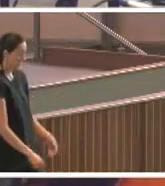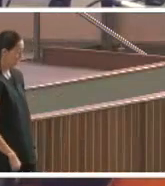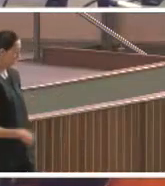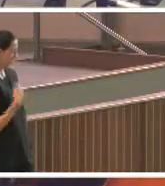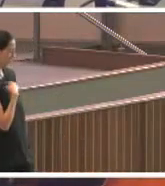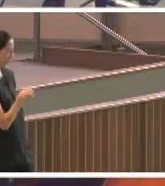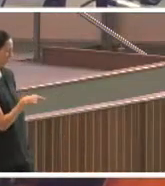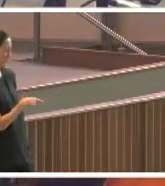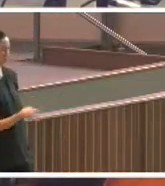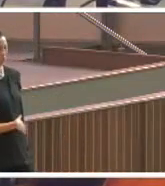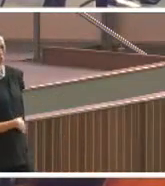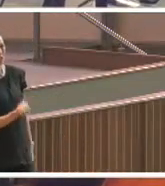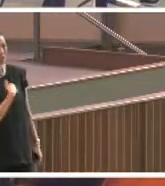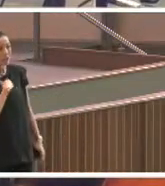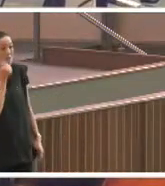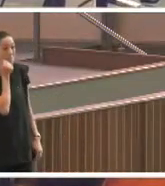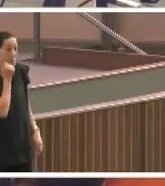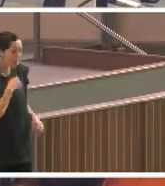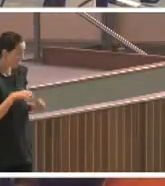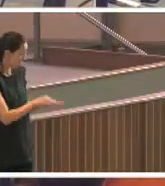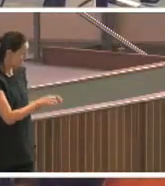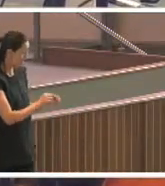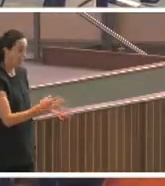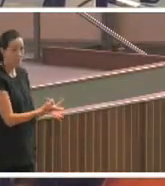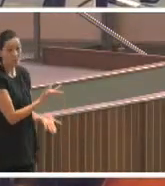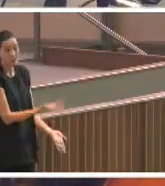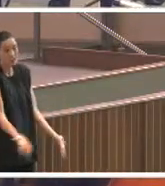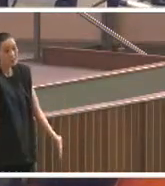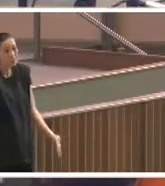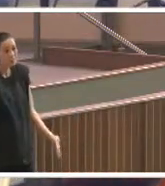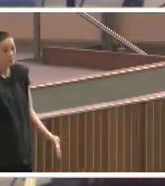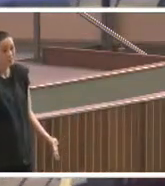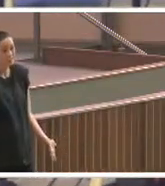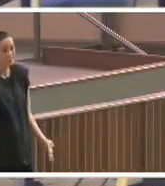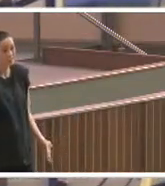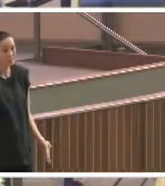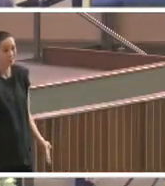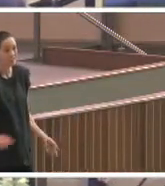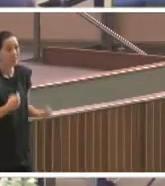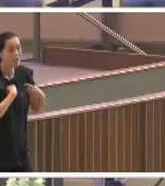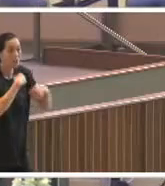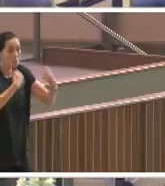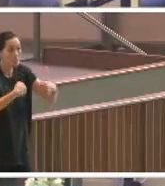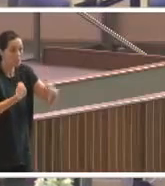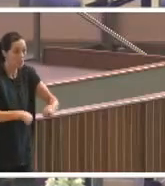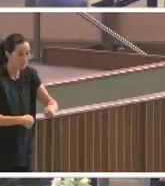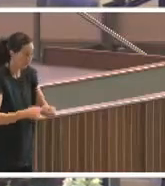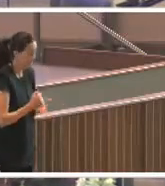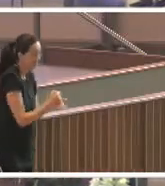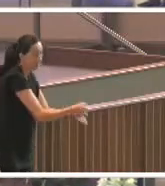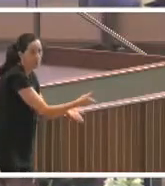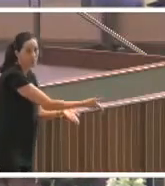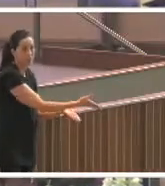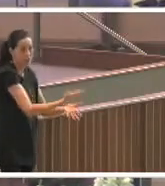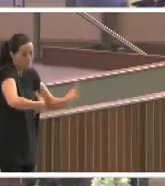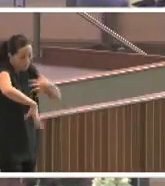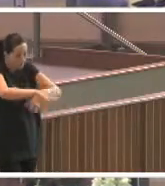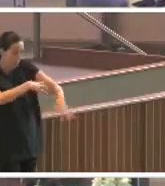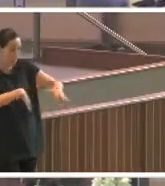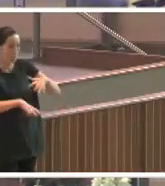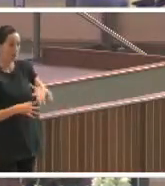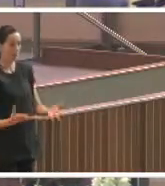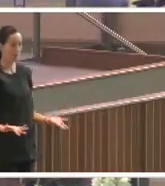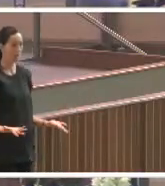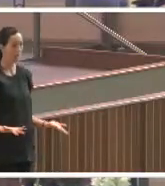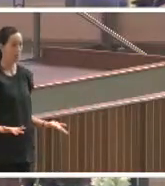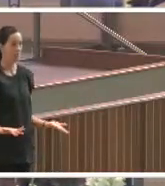ajuda a crescer, e essa é a autoridade que Deus nos dá. Eu vou dizer uma coisa: quanto mais essa pessoa crescer, mais ela vai